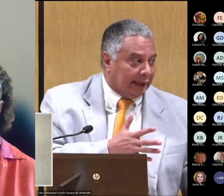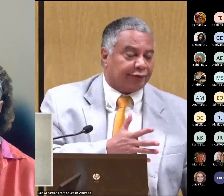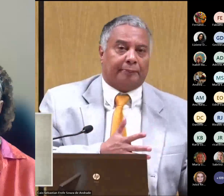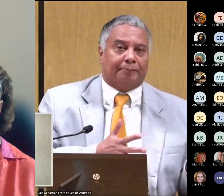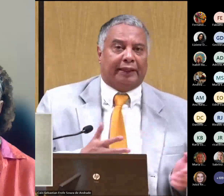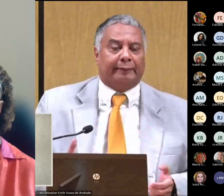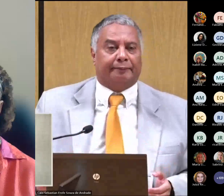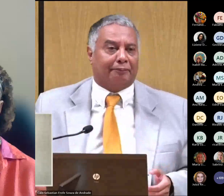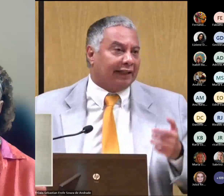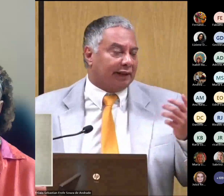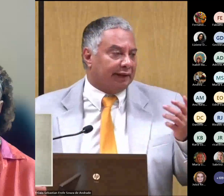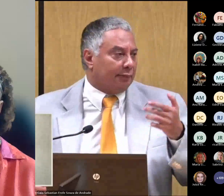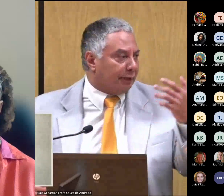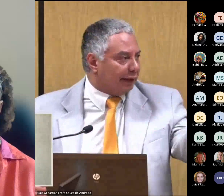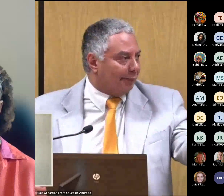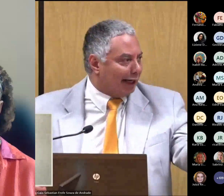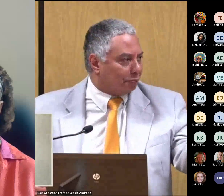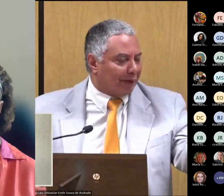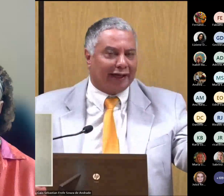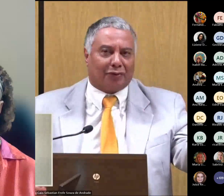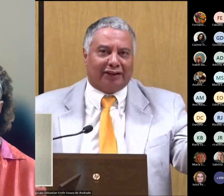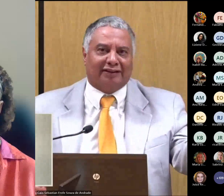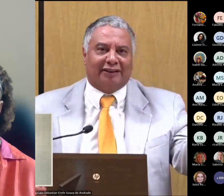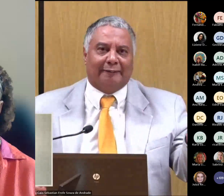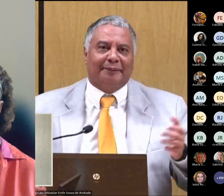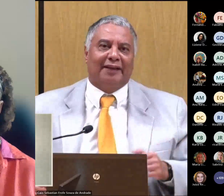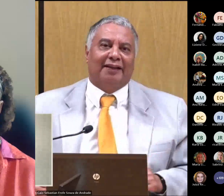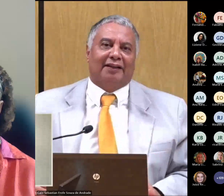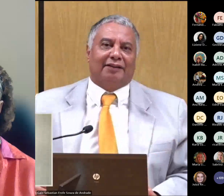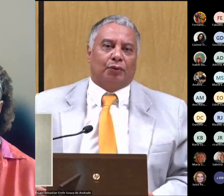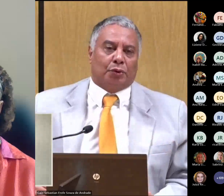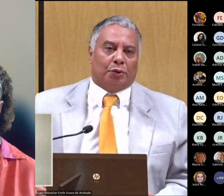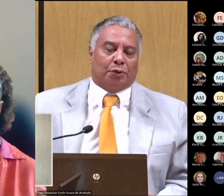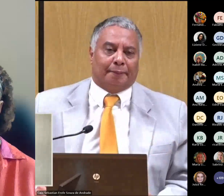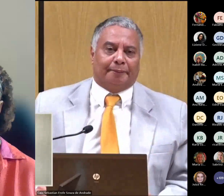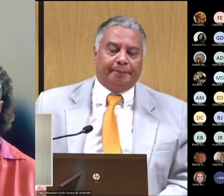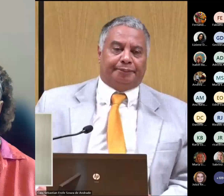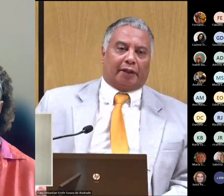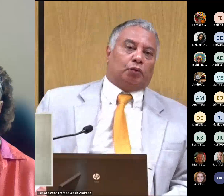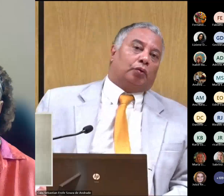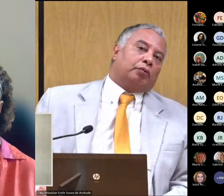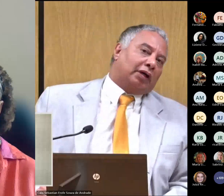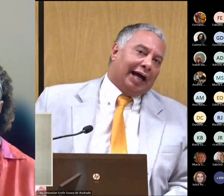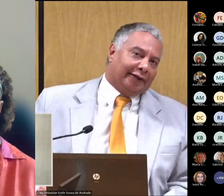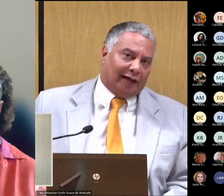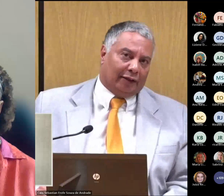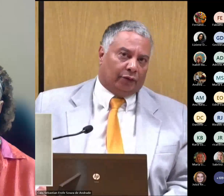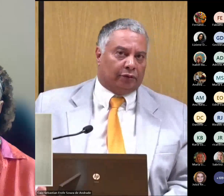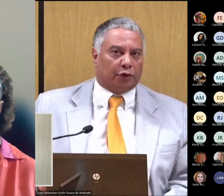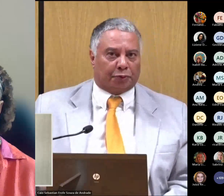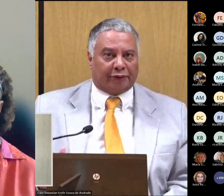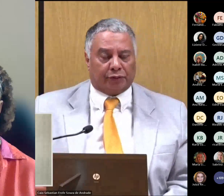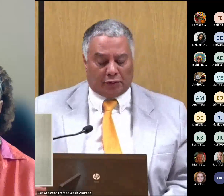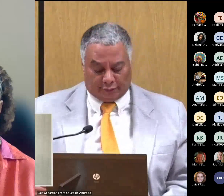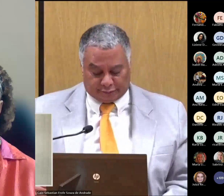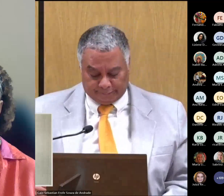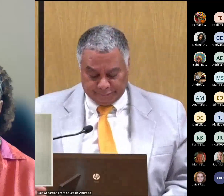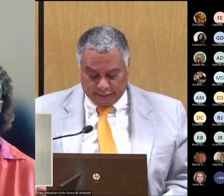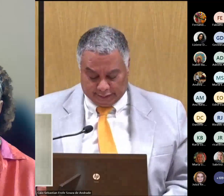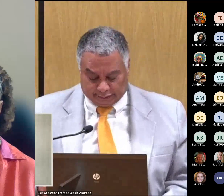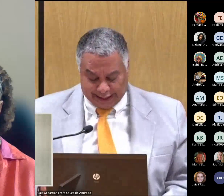TRF também mais ainda porque ele tá mais perto ainda né do do do c do Valongo dos Pretos